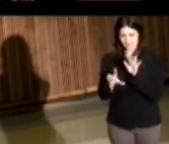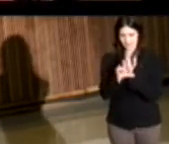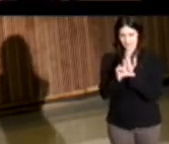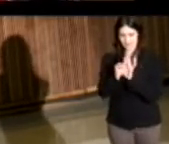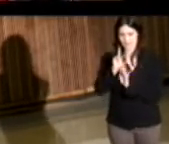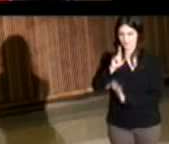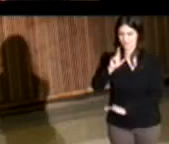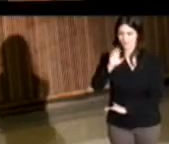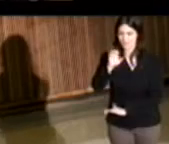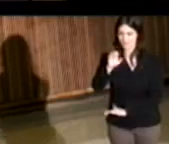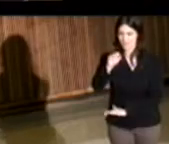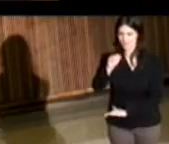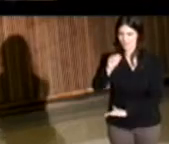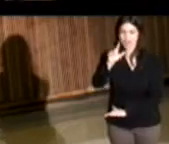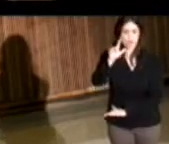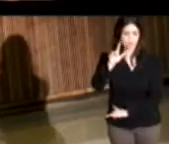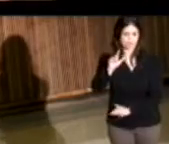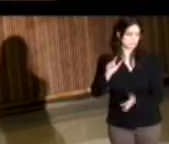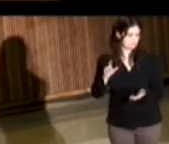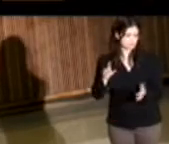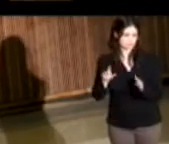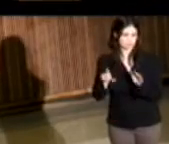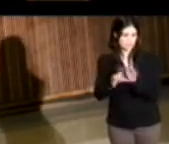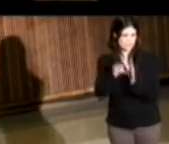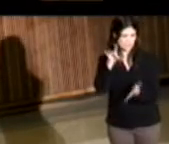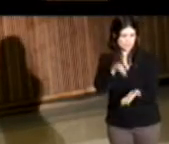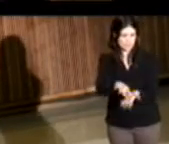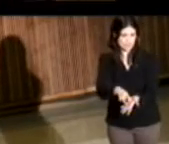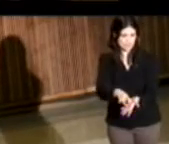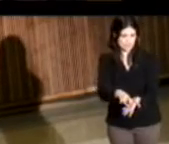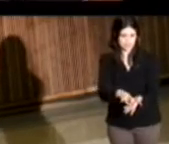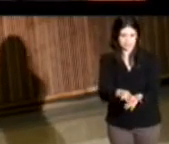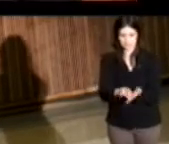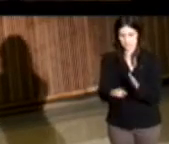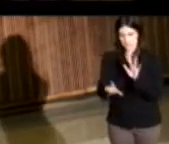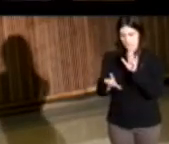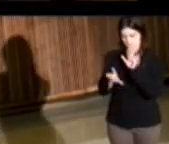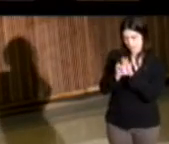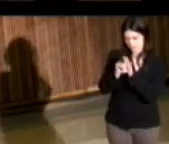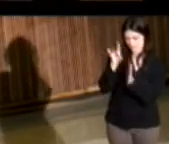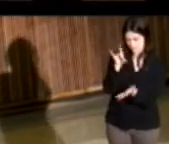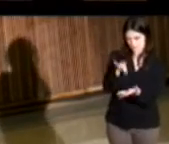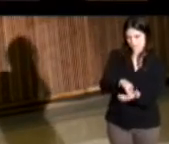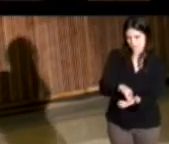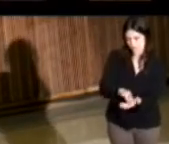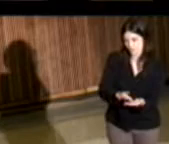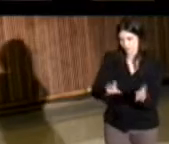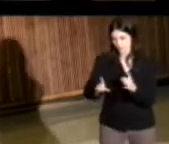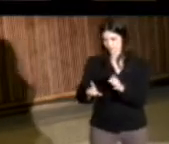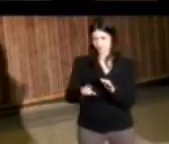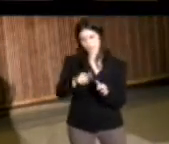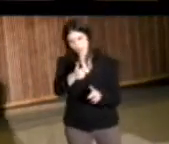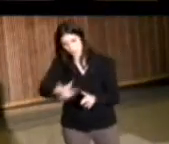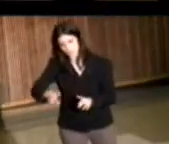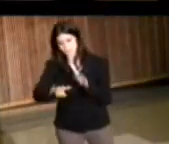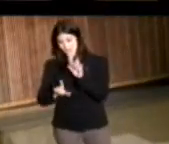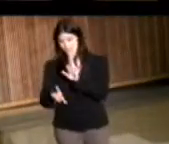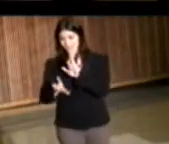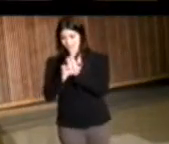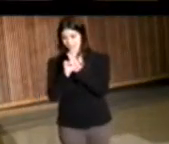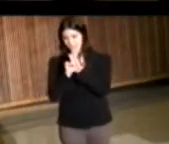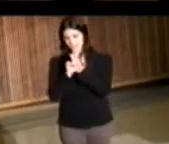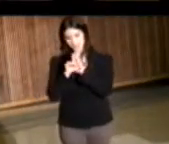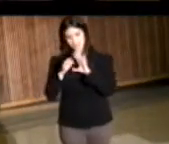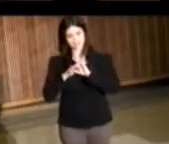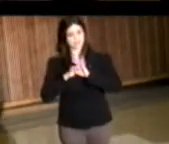E a segunda é a lei da liberdade. Duas leis, a lei real e a lei da liberdade. Quanto